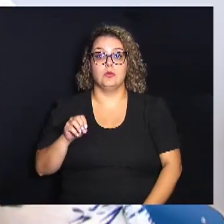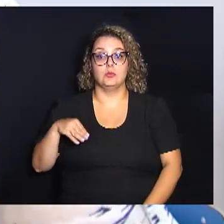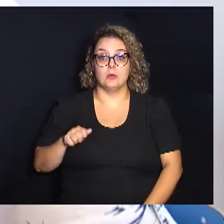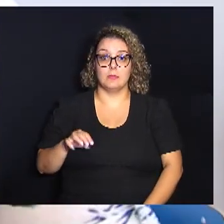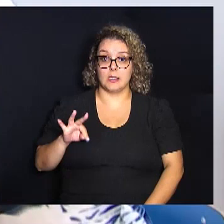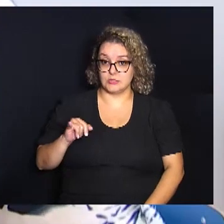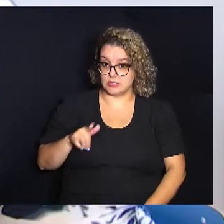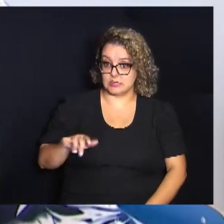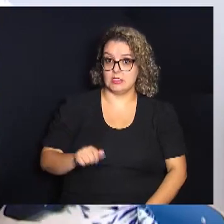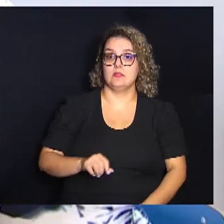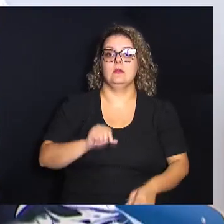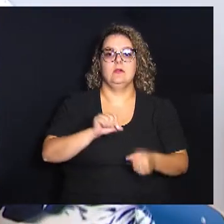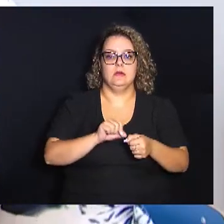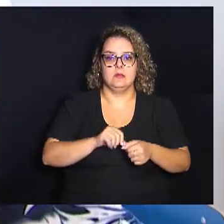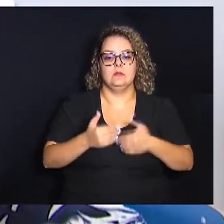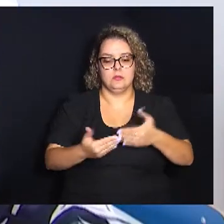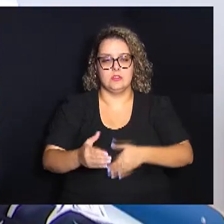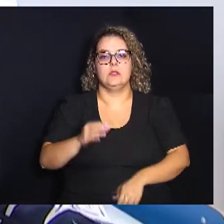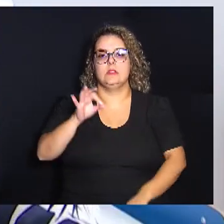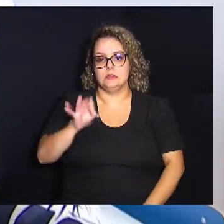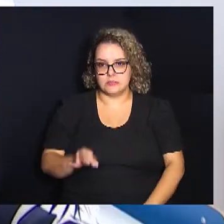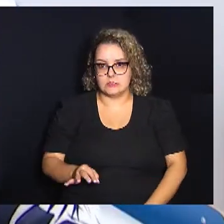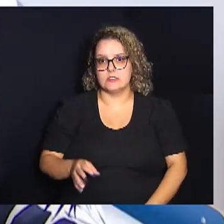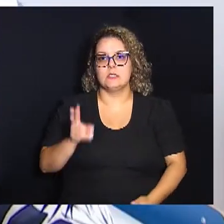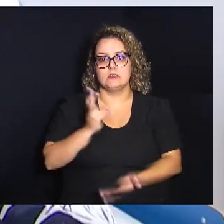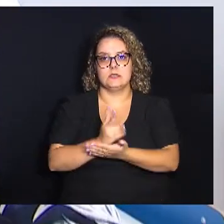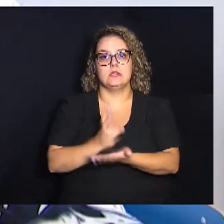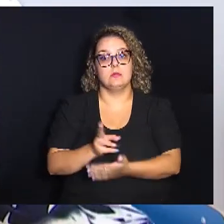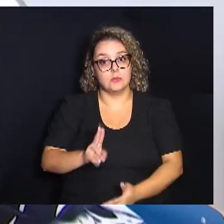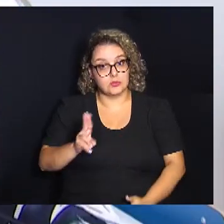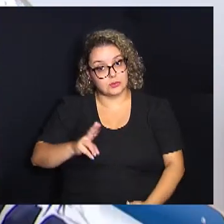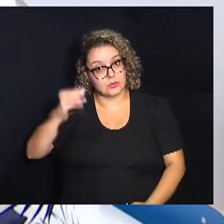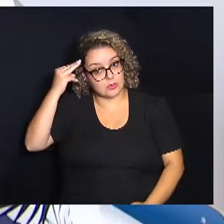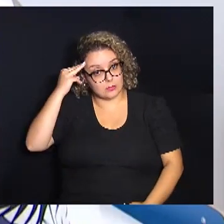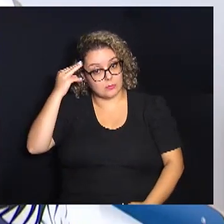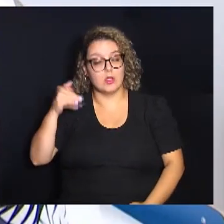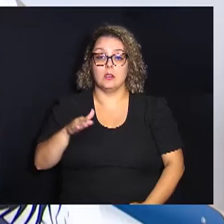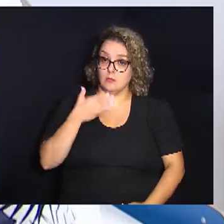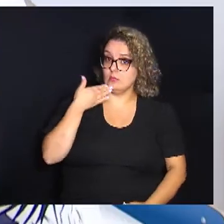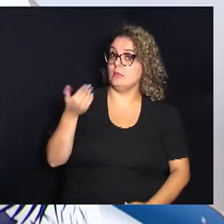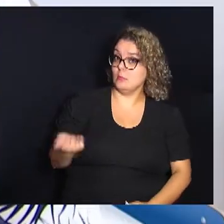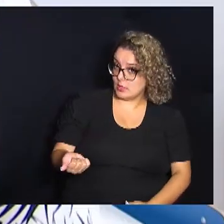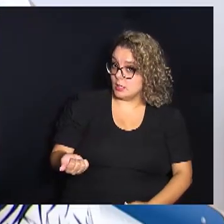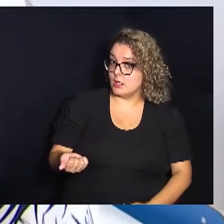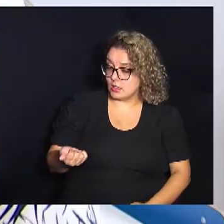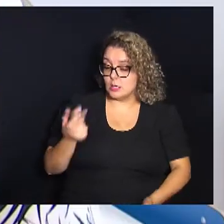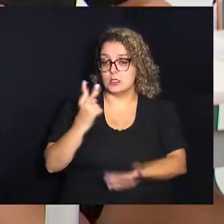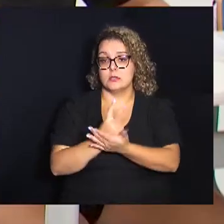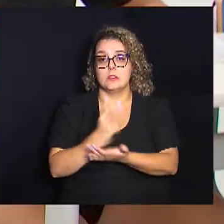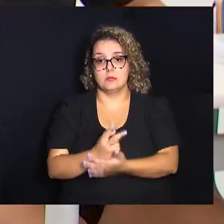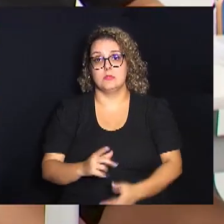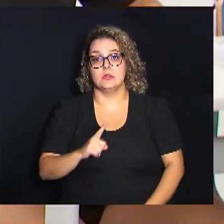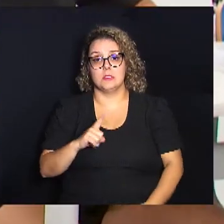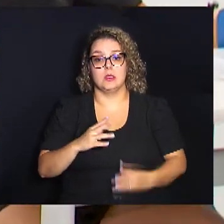correta, estou usando a minha memória porque aquilo é recorrente, né? E aquilo vai ficando cada vez melhor também. A gente sempre tende a aprimorar,